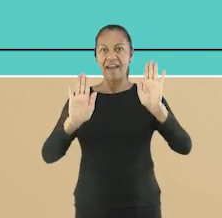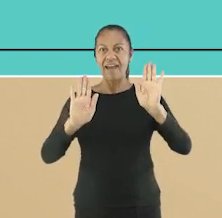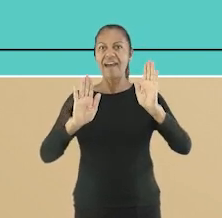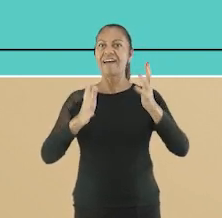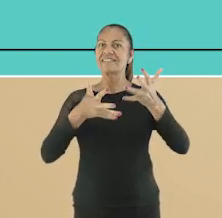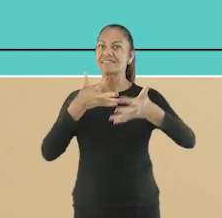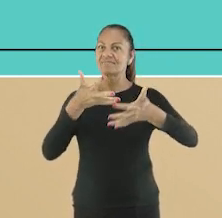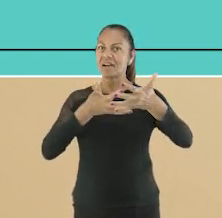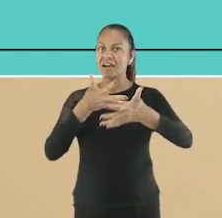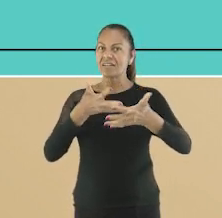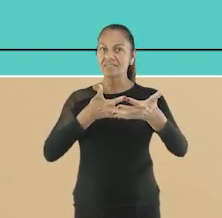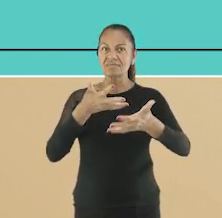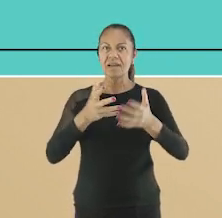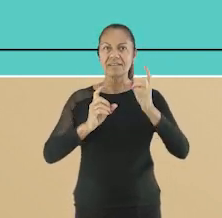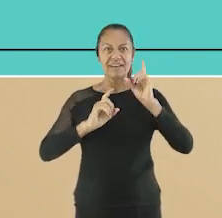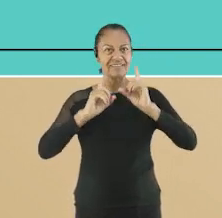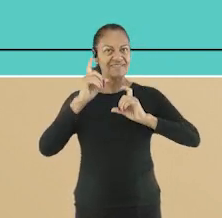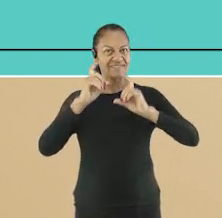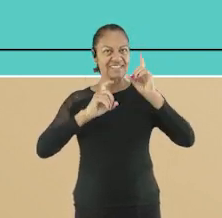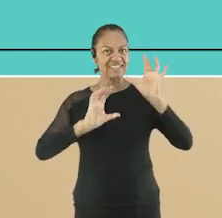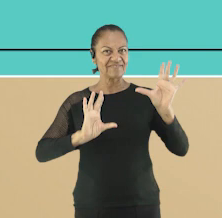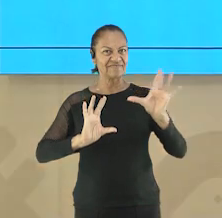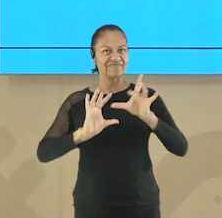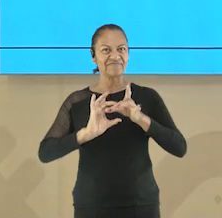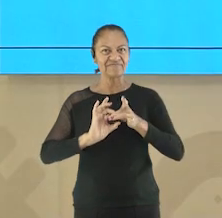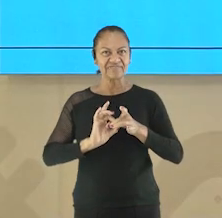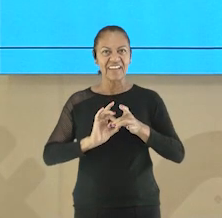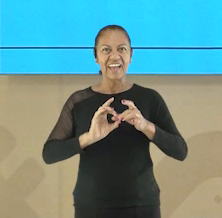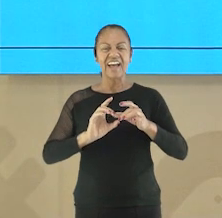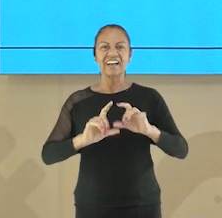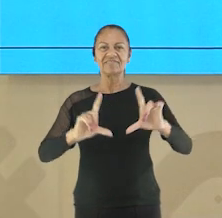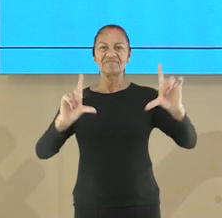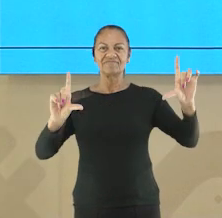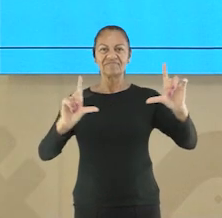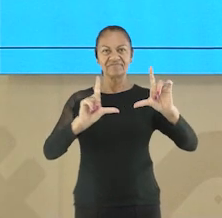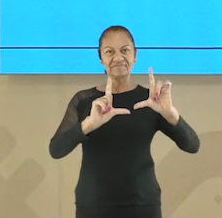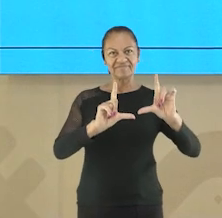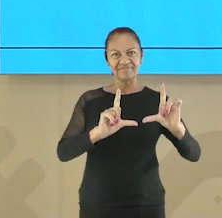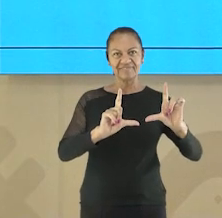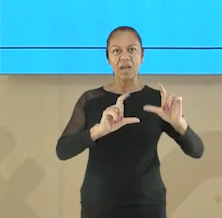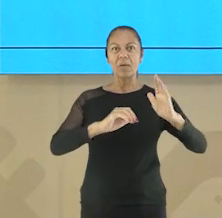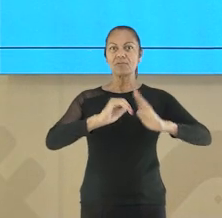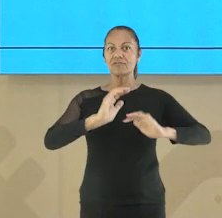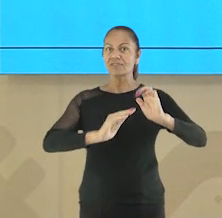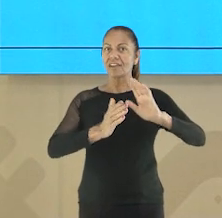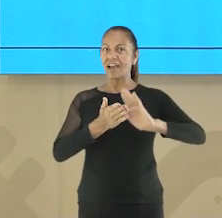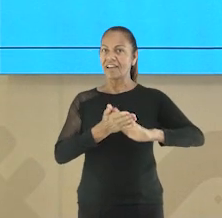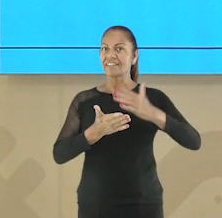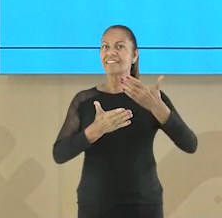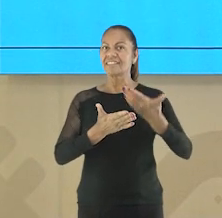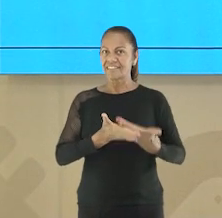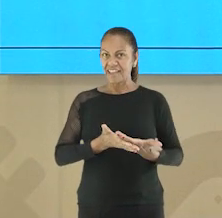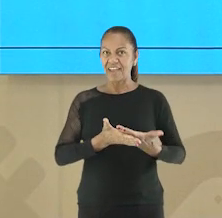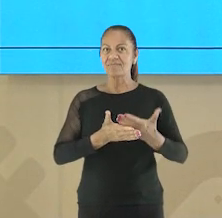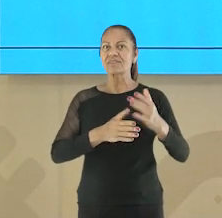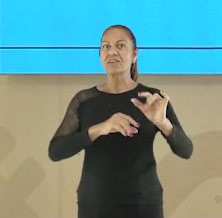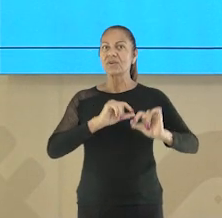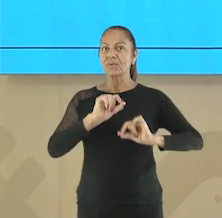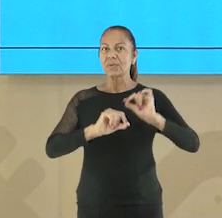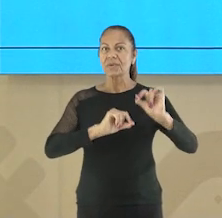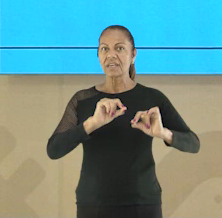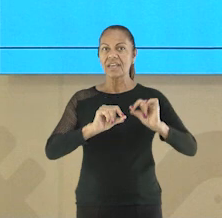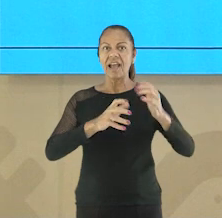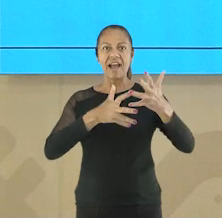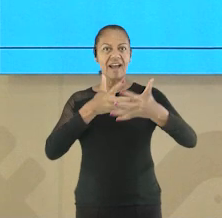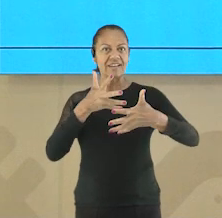as mãos e braços, além de expressões faciais. Aqui embaixo na tela, vocês podem ver as nossas intérpretes traduzindo o que eu